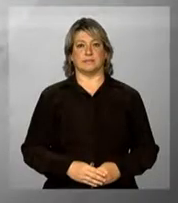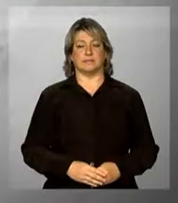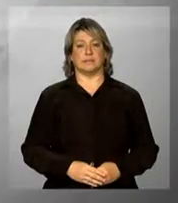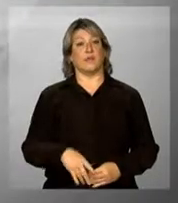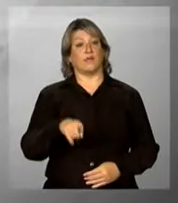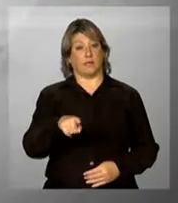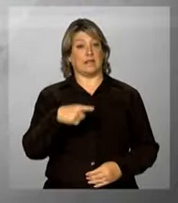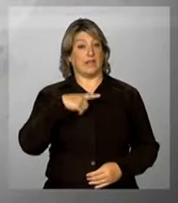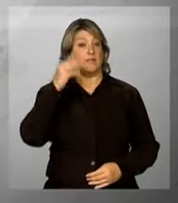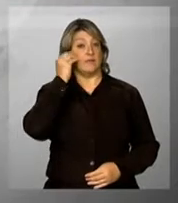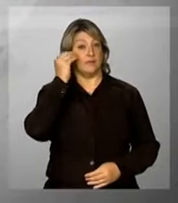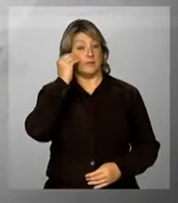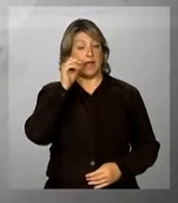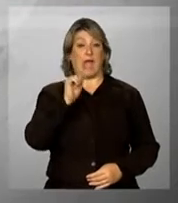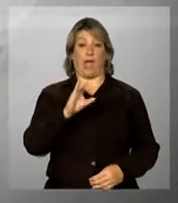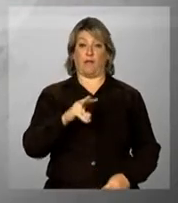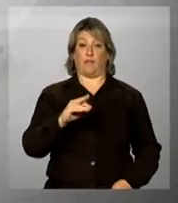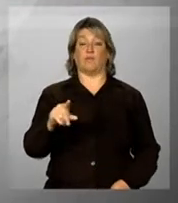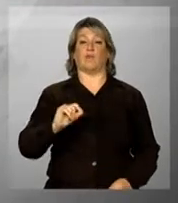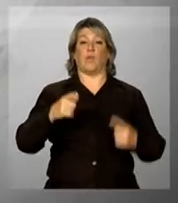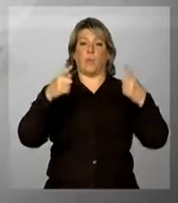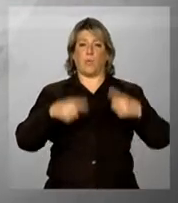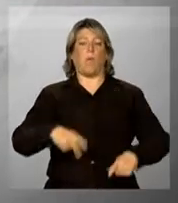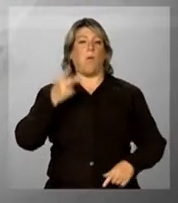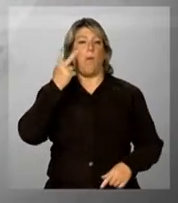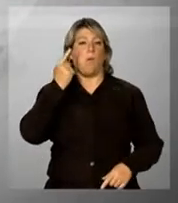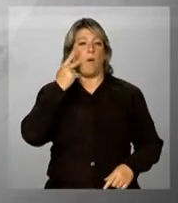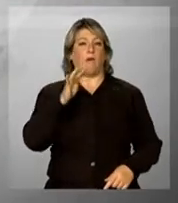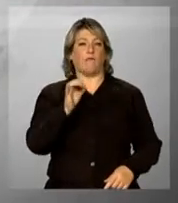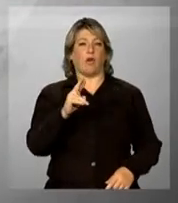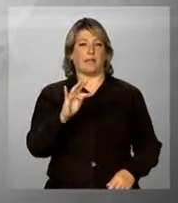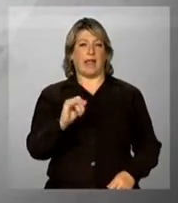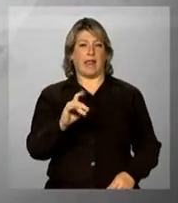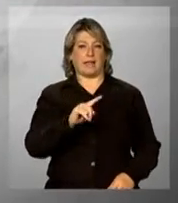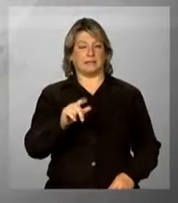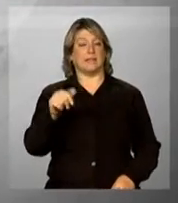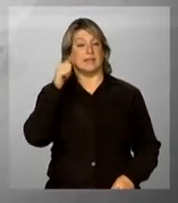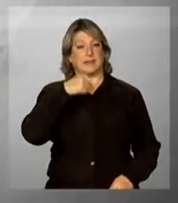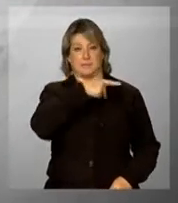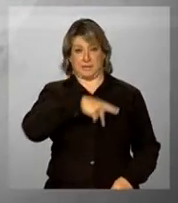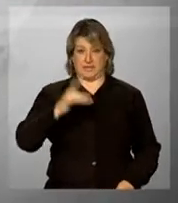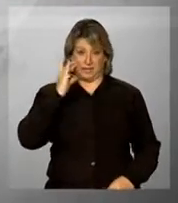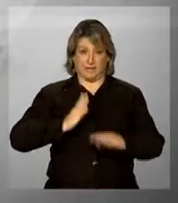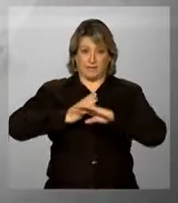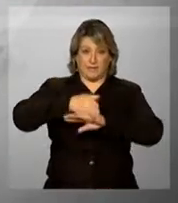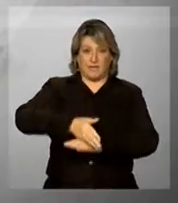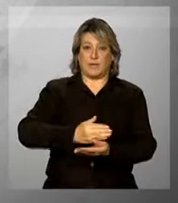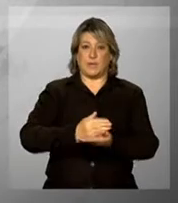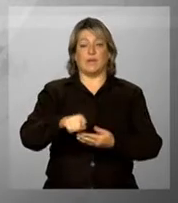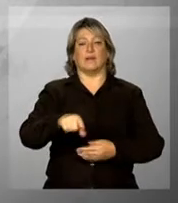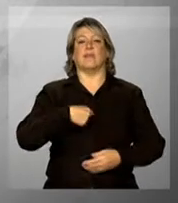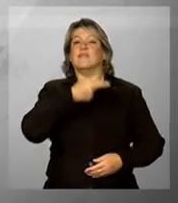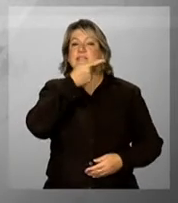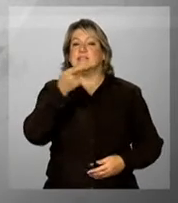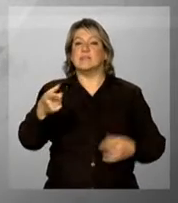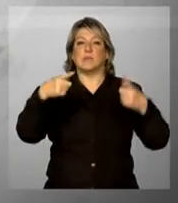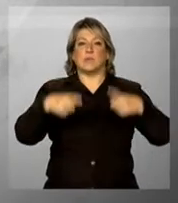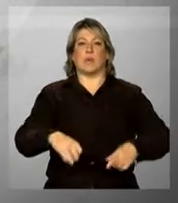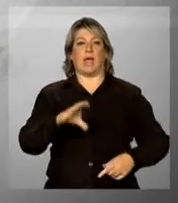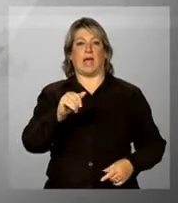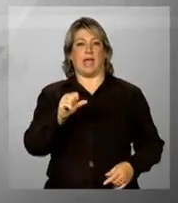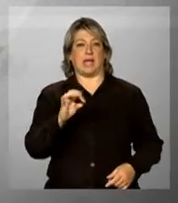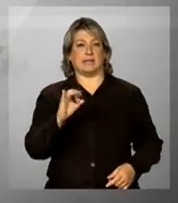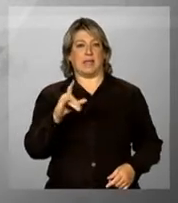se você acompanhou ao vivo de Fortaleza o início da visita da presidenta Dilma Rousseff ao estádio Governador